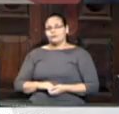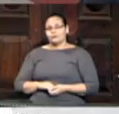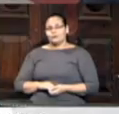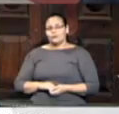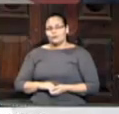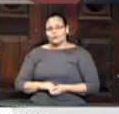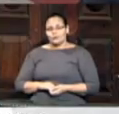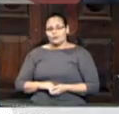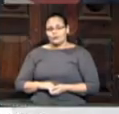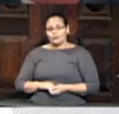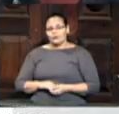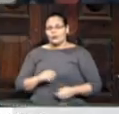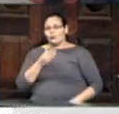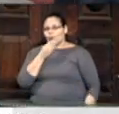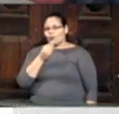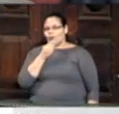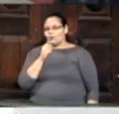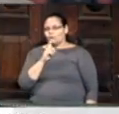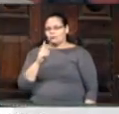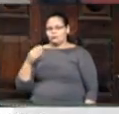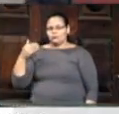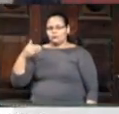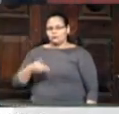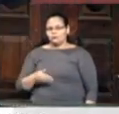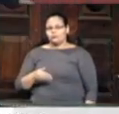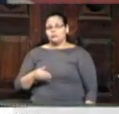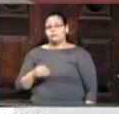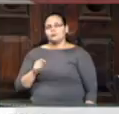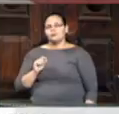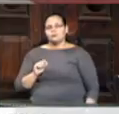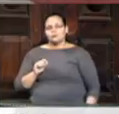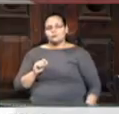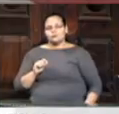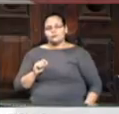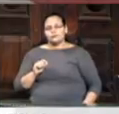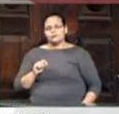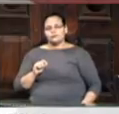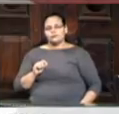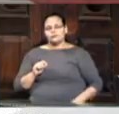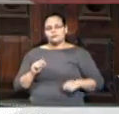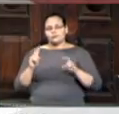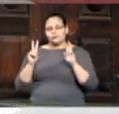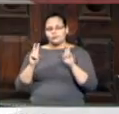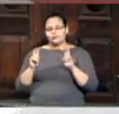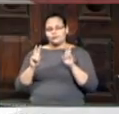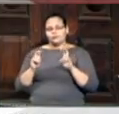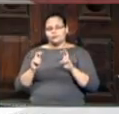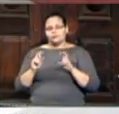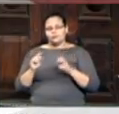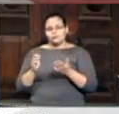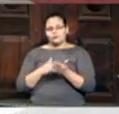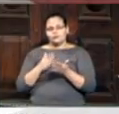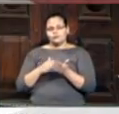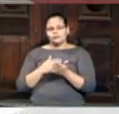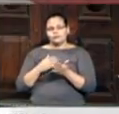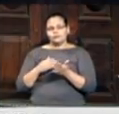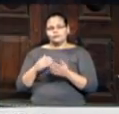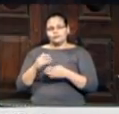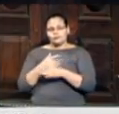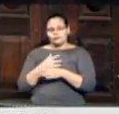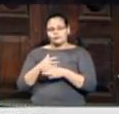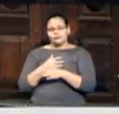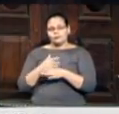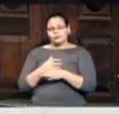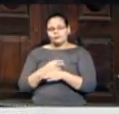Dos Homens que Não Chegam é um segmento de um livro intitulado Cidade em Grito, escrito